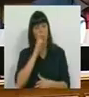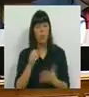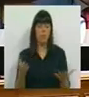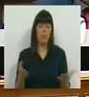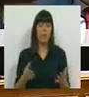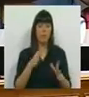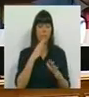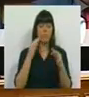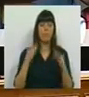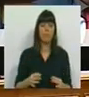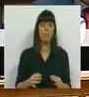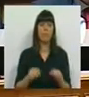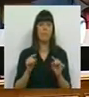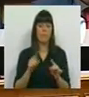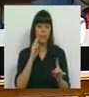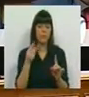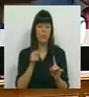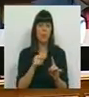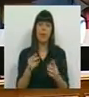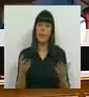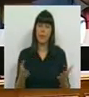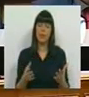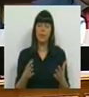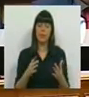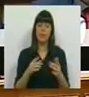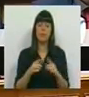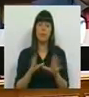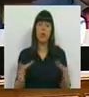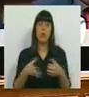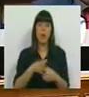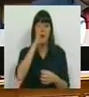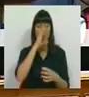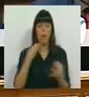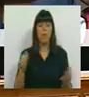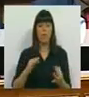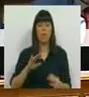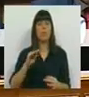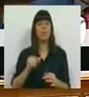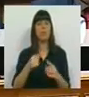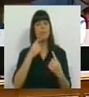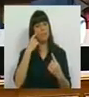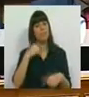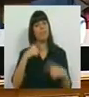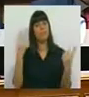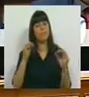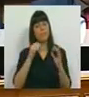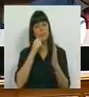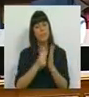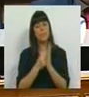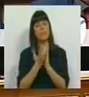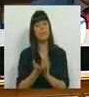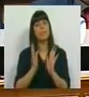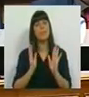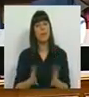certa maneira, confirmou esta perspectiva num Conselho de Ministros que teve lugar, onde anunciou as medidas